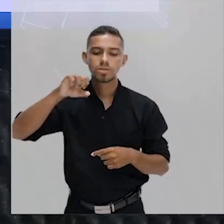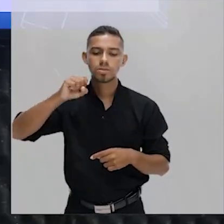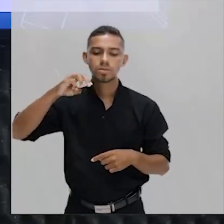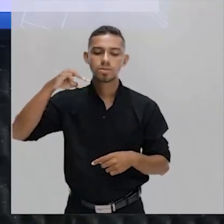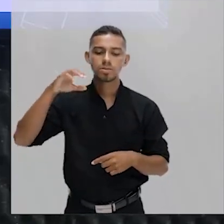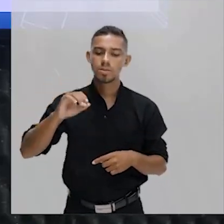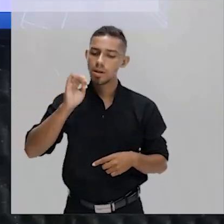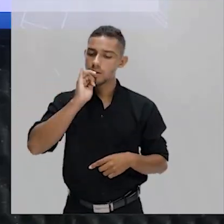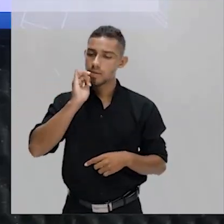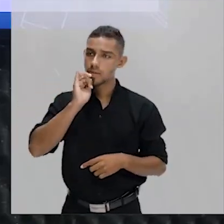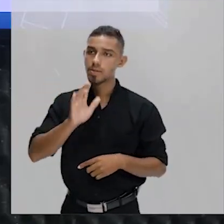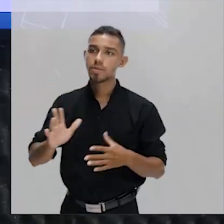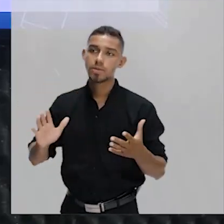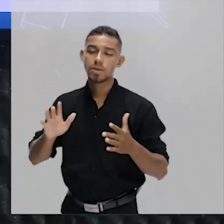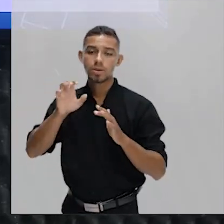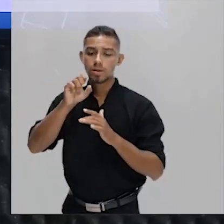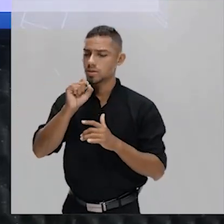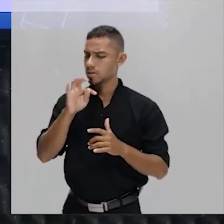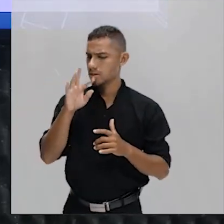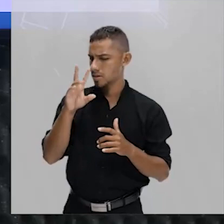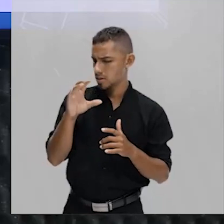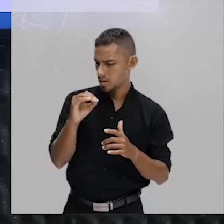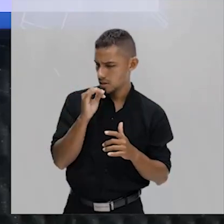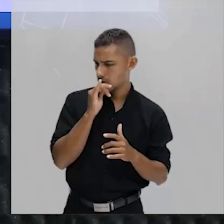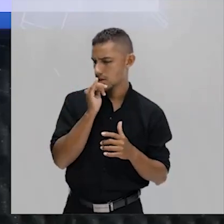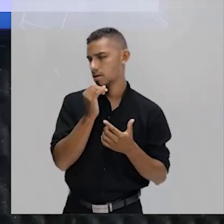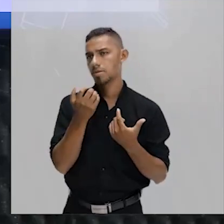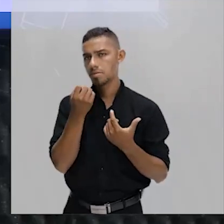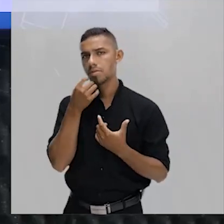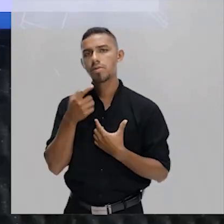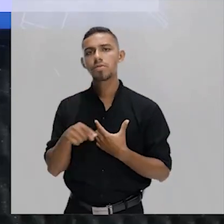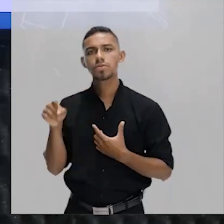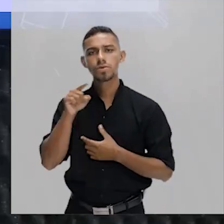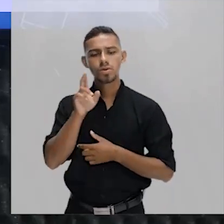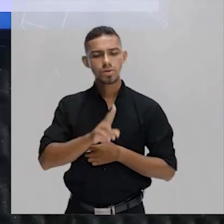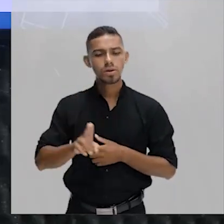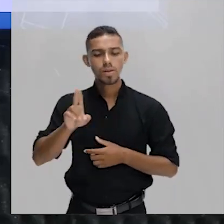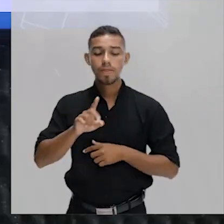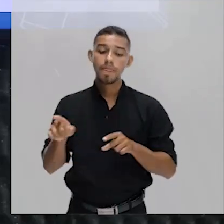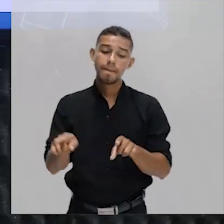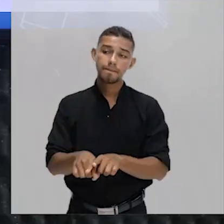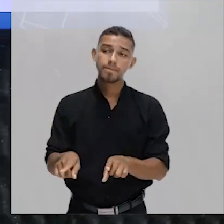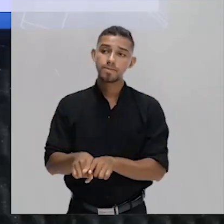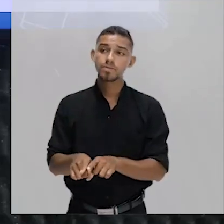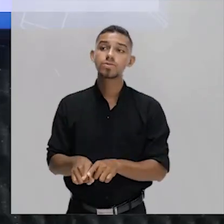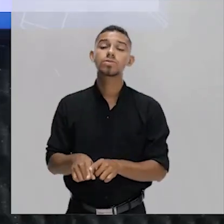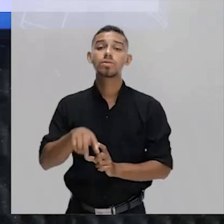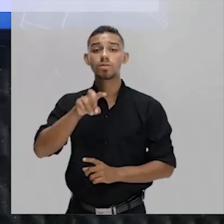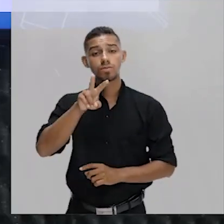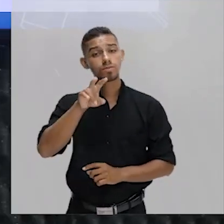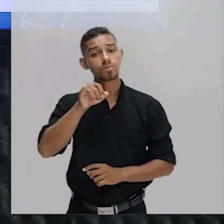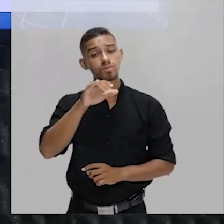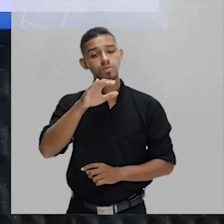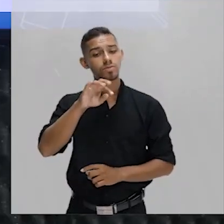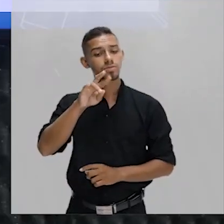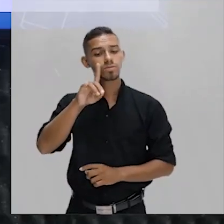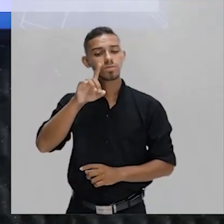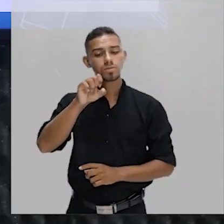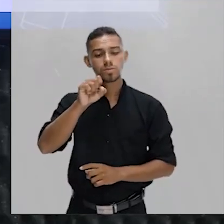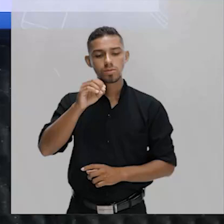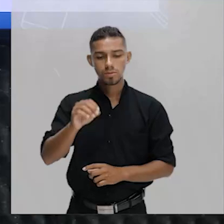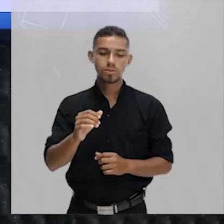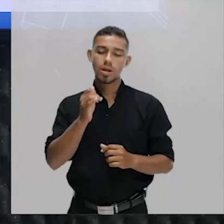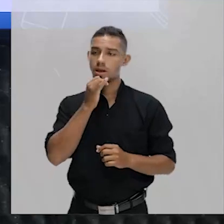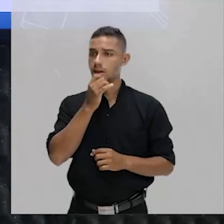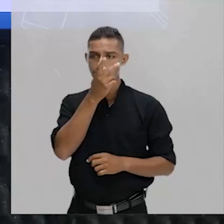pleonasmo, que é um pleonasmo estilístico, que ele é muito bom você utilizar, e nós temos o pleonasmo vicioso. Qual é o pleonasmo